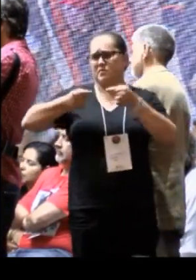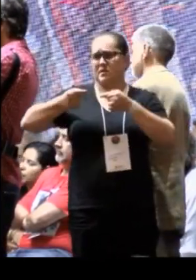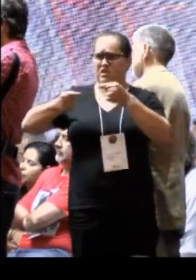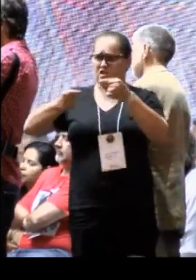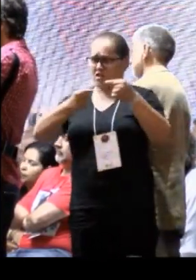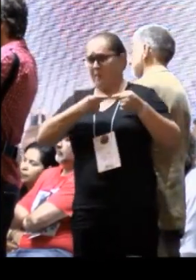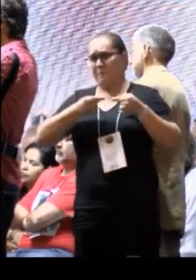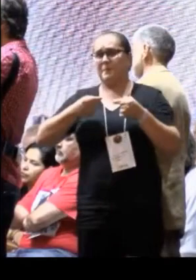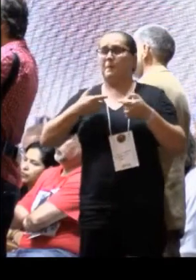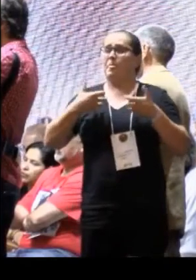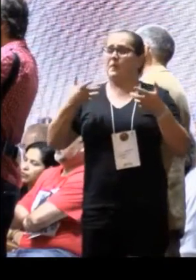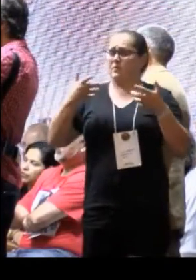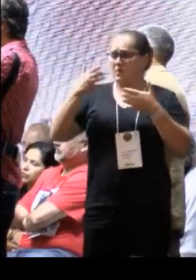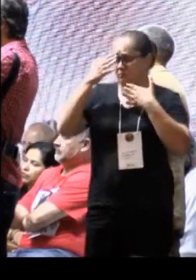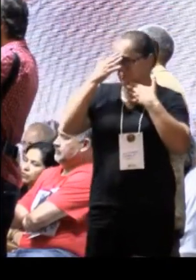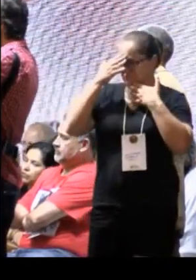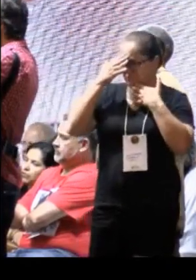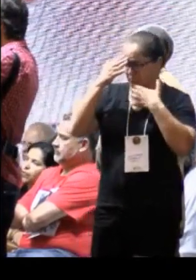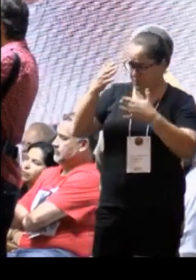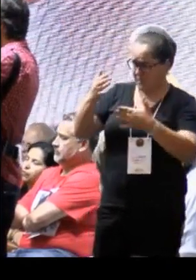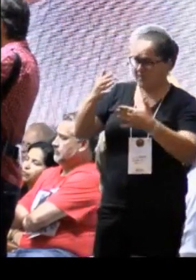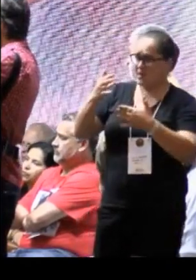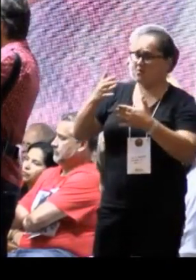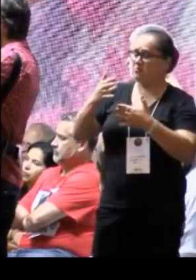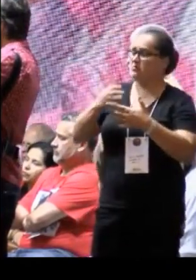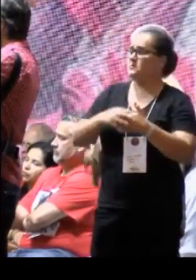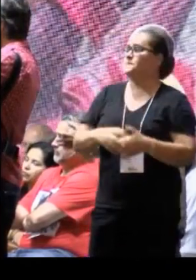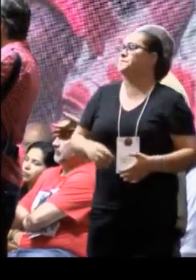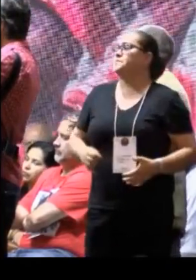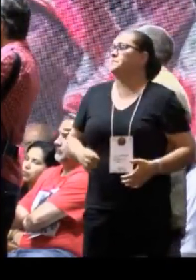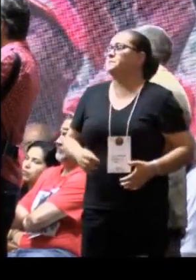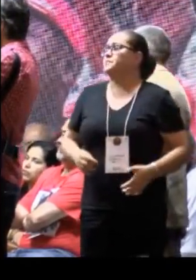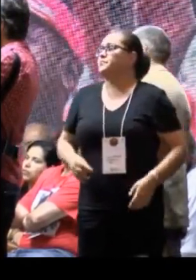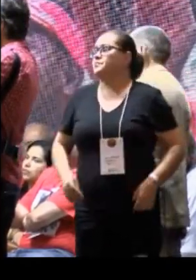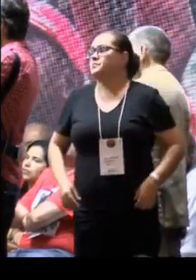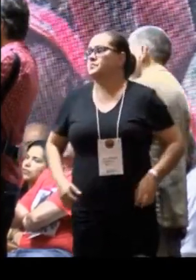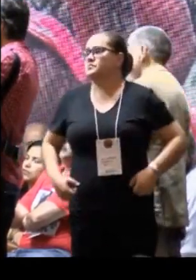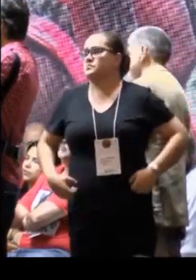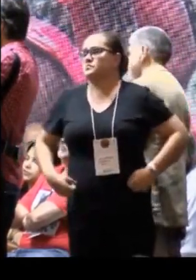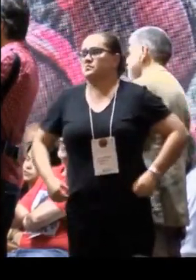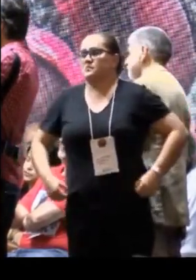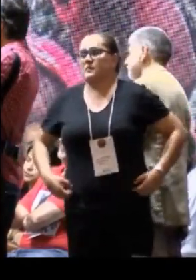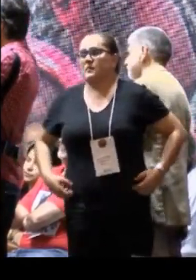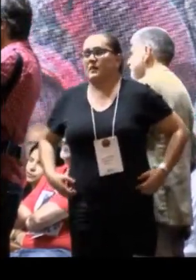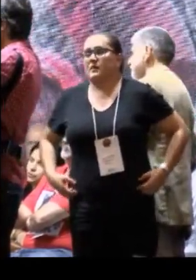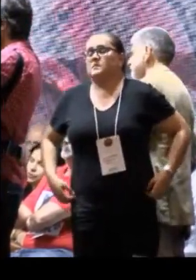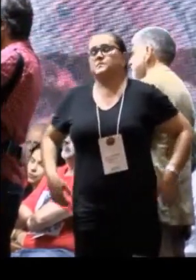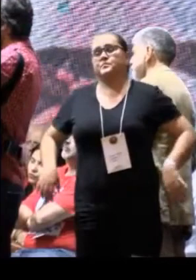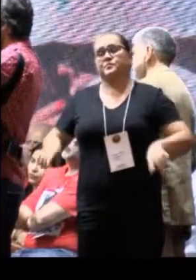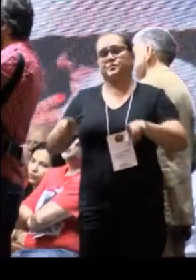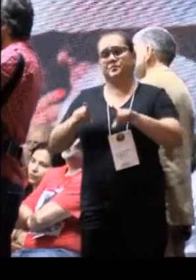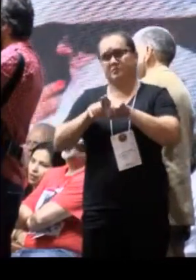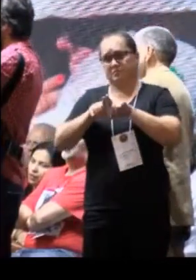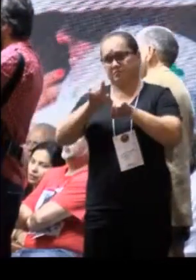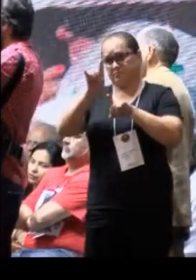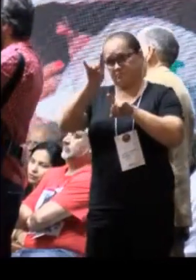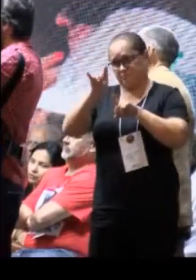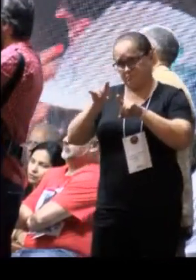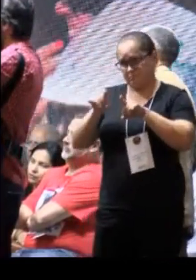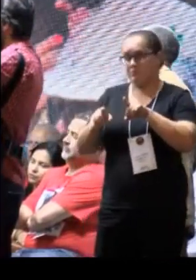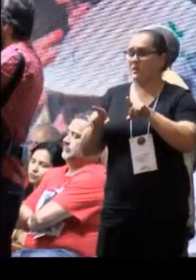Então, eu quero que os cubanos transmitam ao presidente de Cuba, ao Raul, e